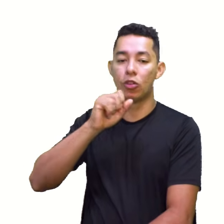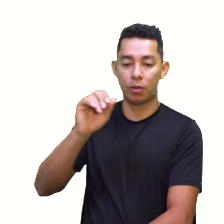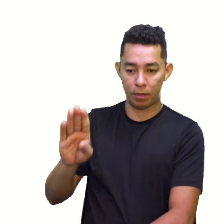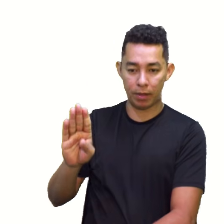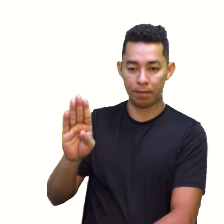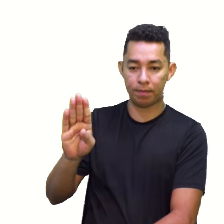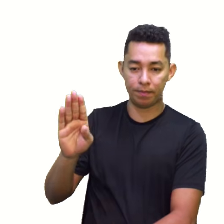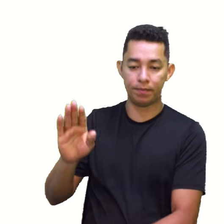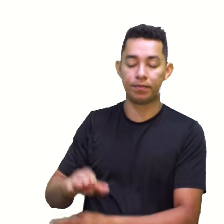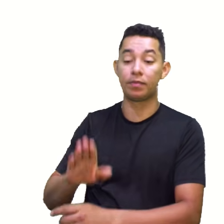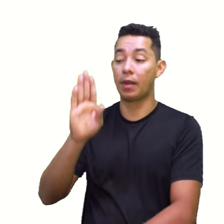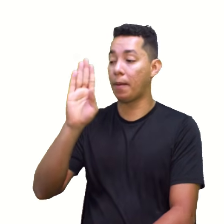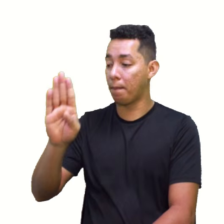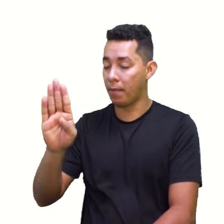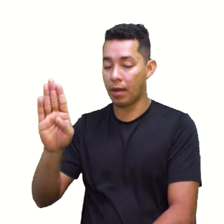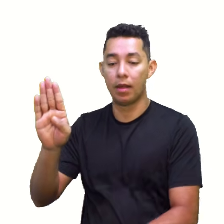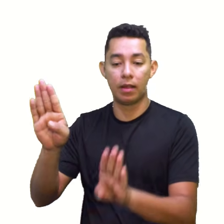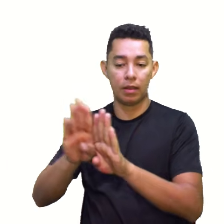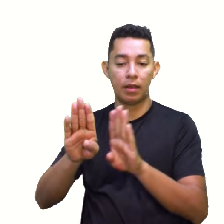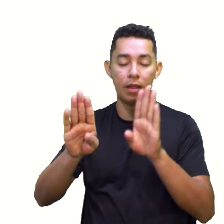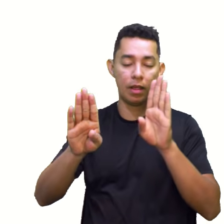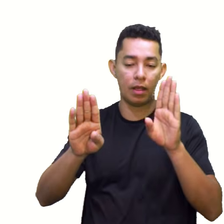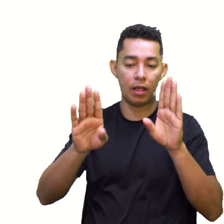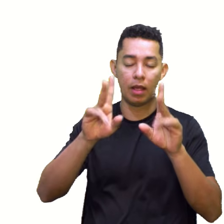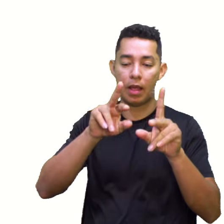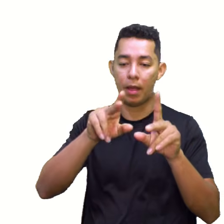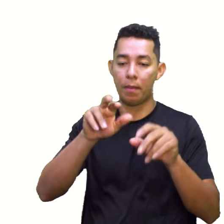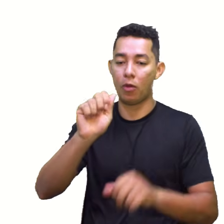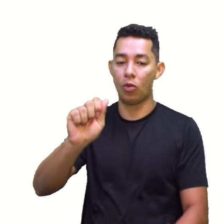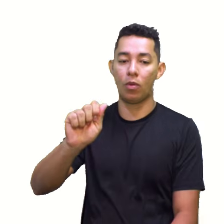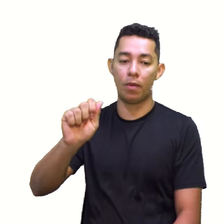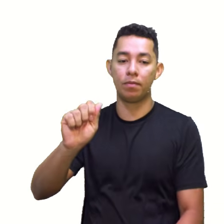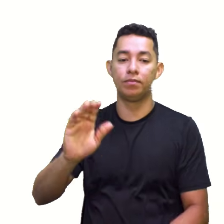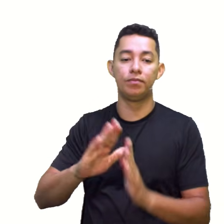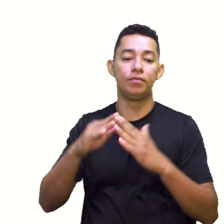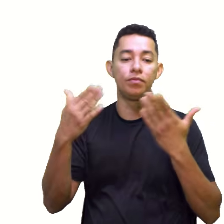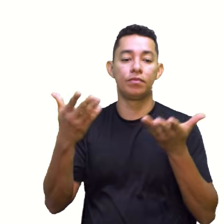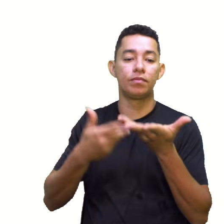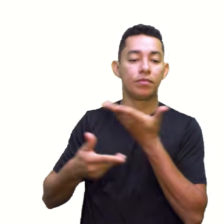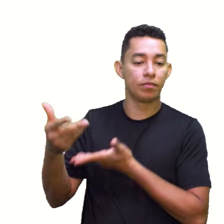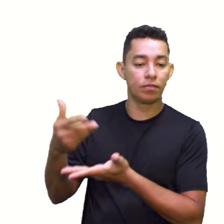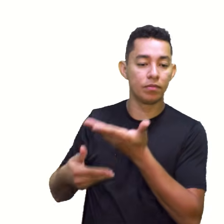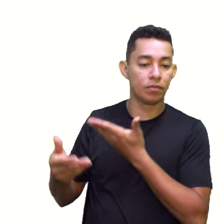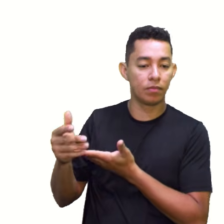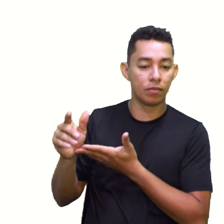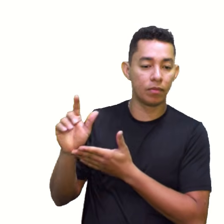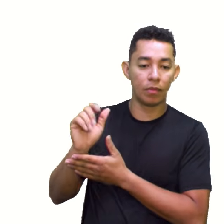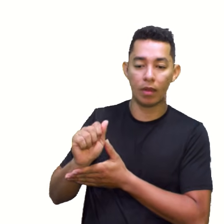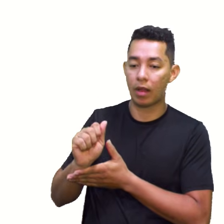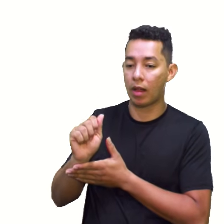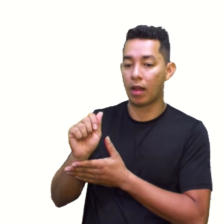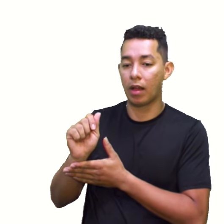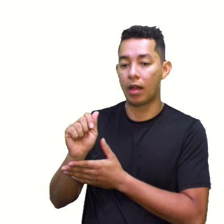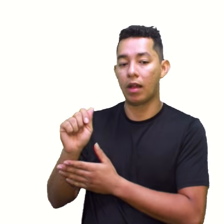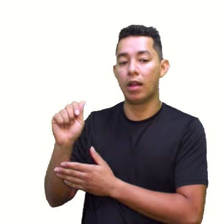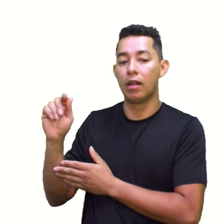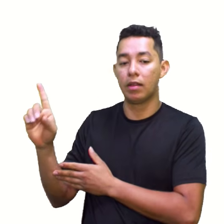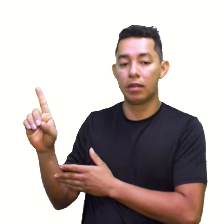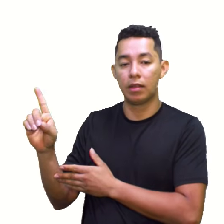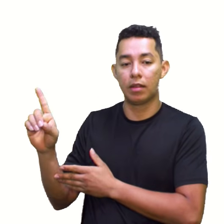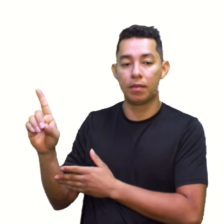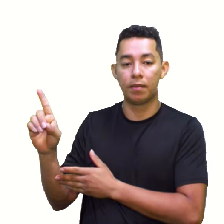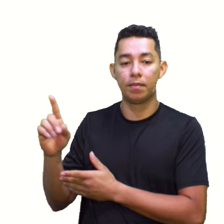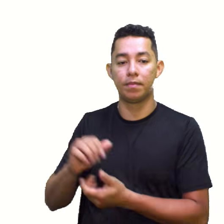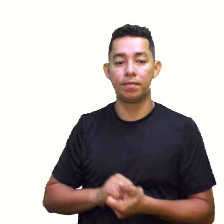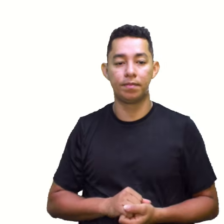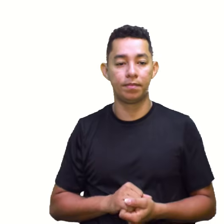B é irmão do A, então também é avô. Qual a relação entre A e D? Cadê aqui? Ó? Entre A